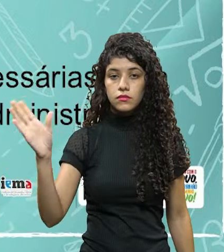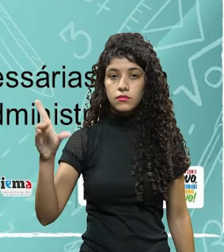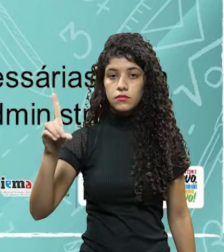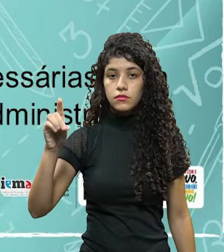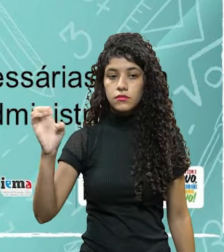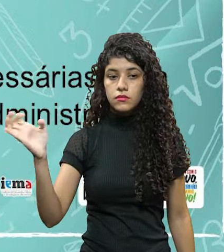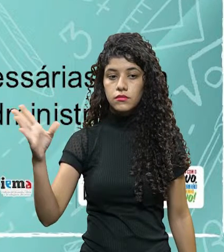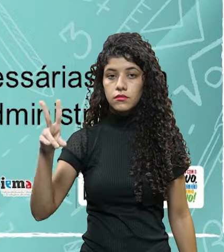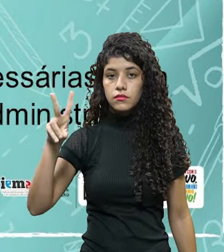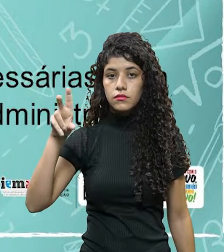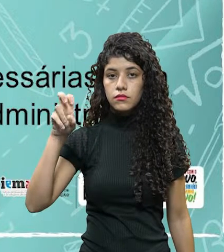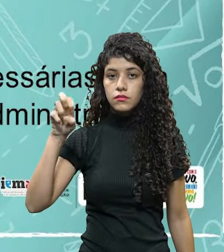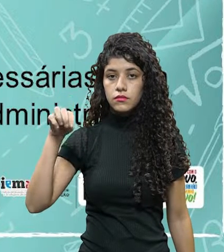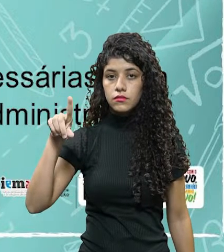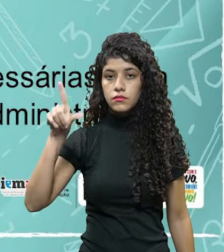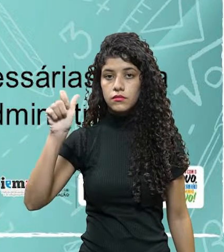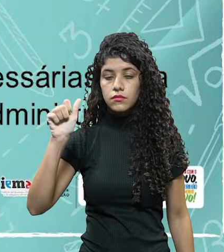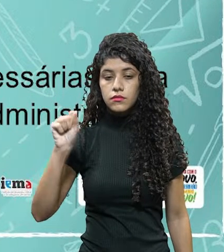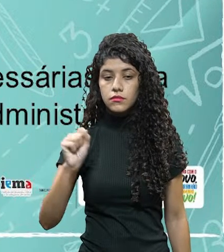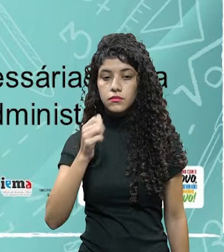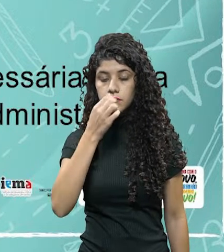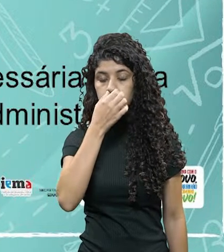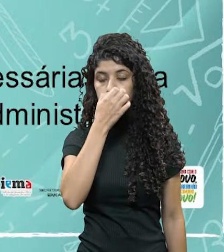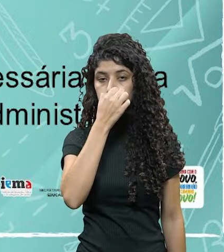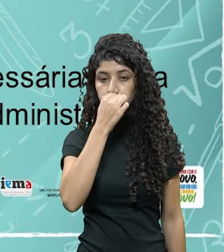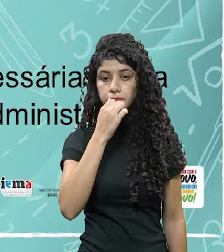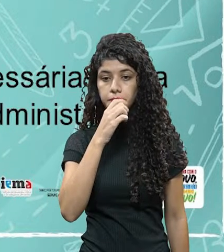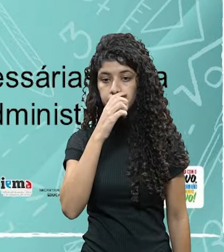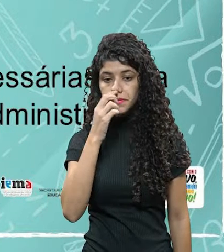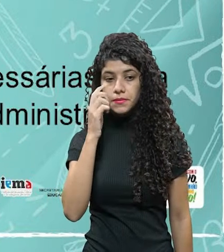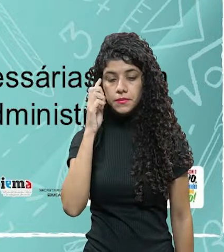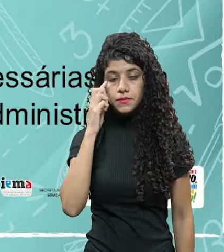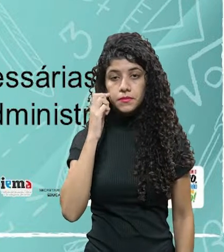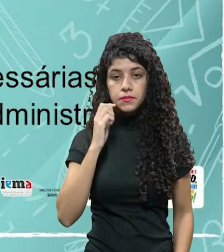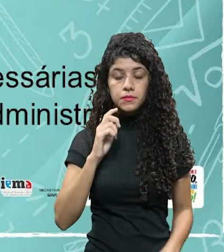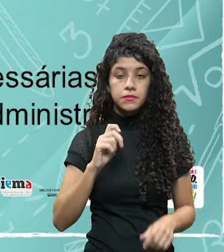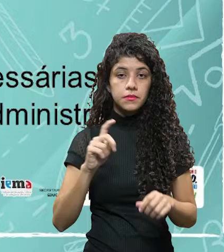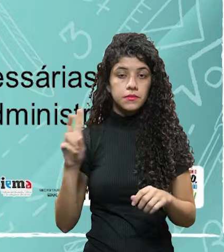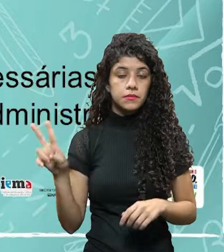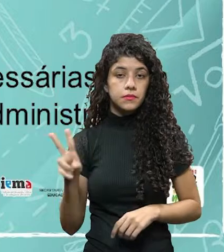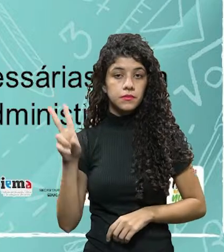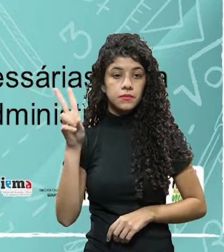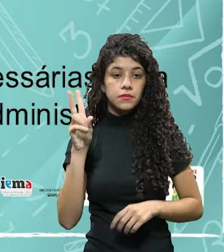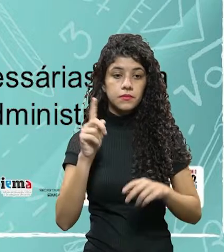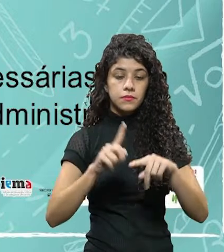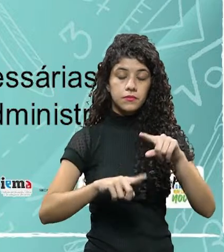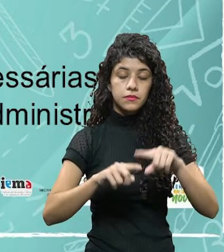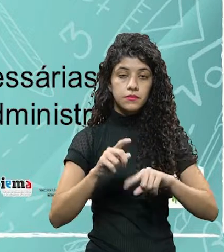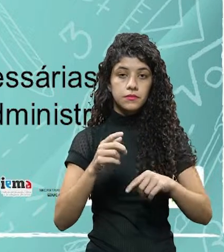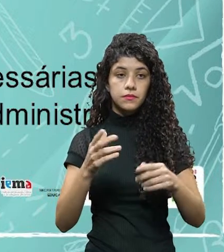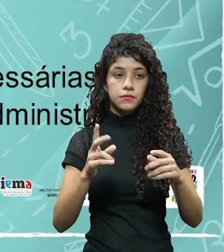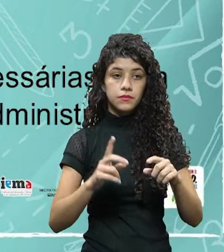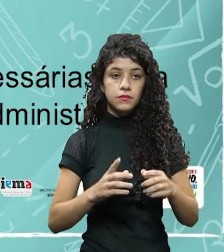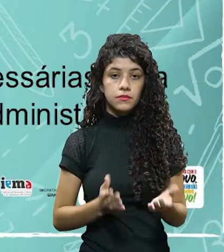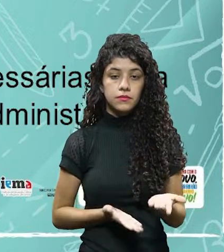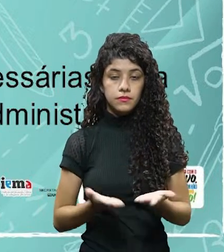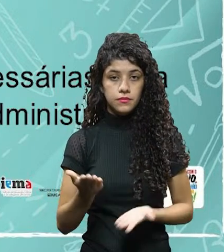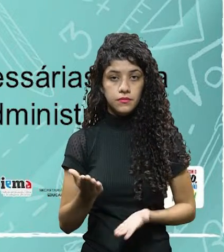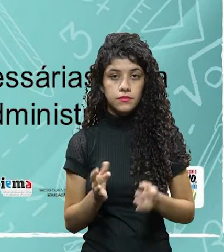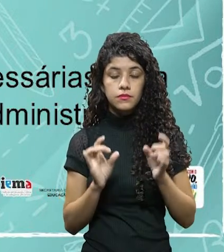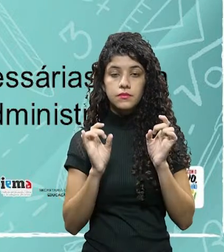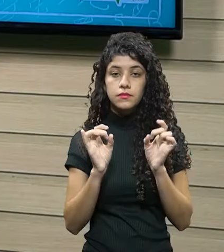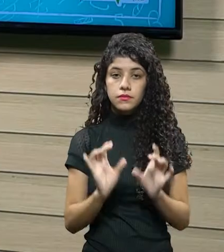O custo de vendas está vinculado ao custo das mercadorias, produtos ou serviços vendidos.